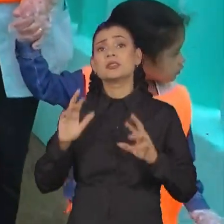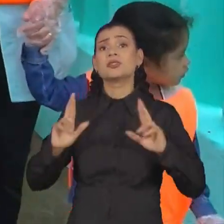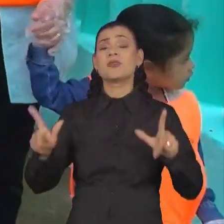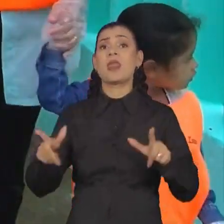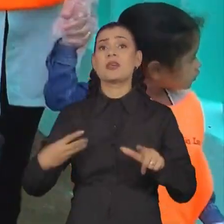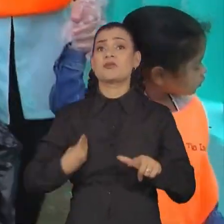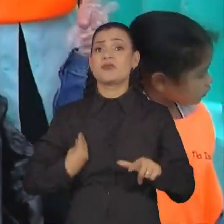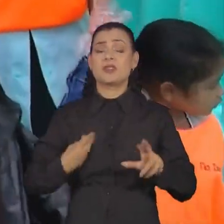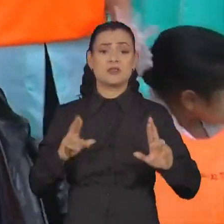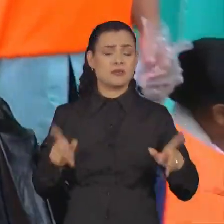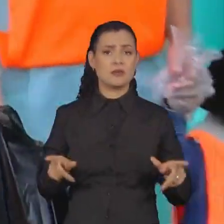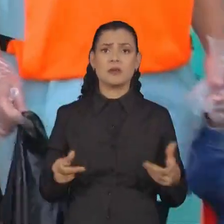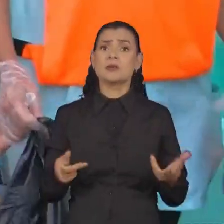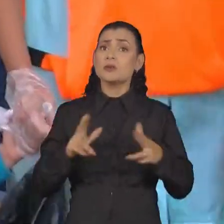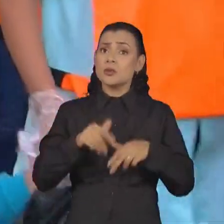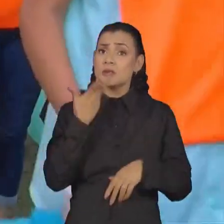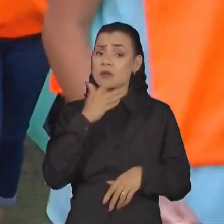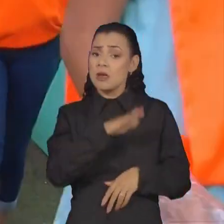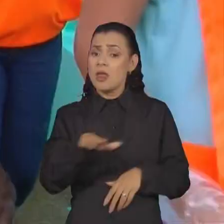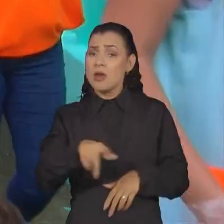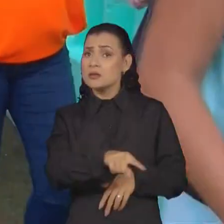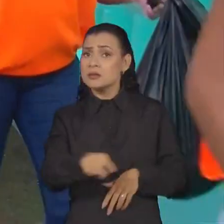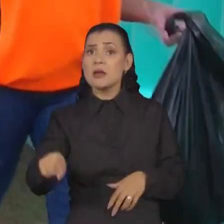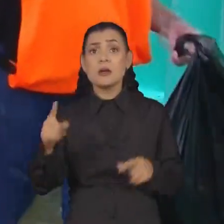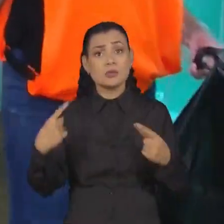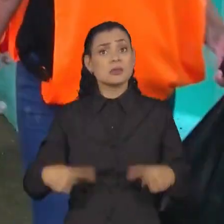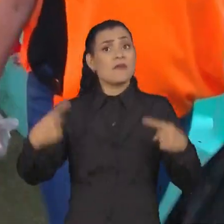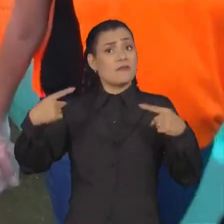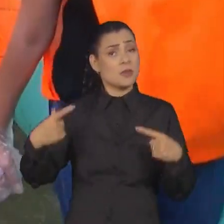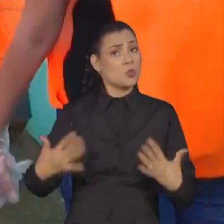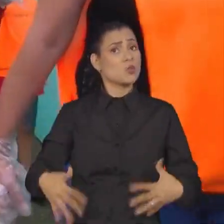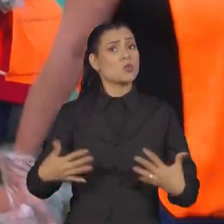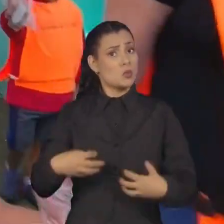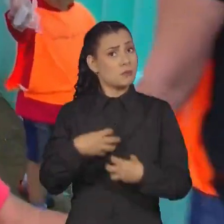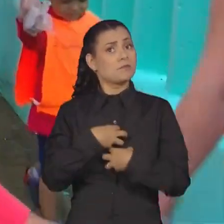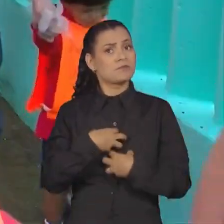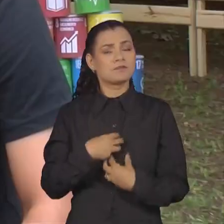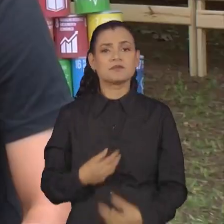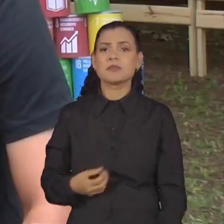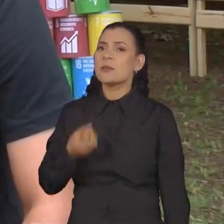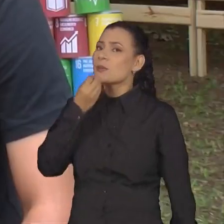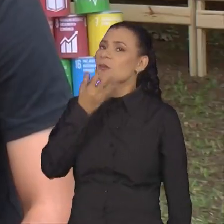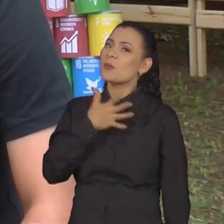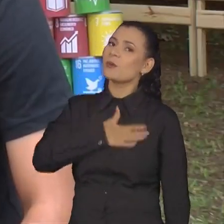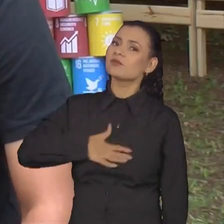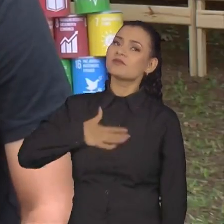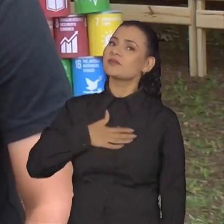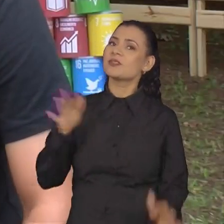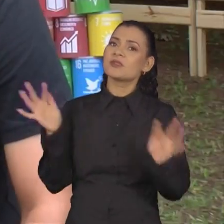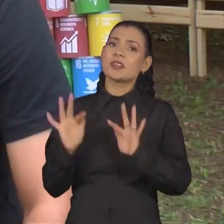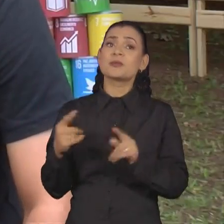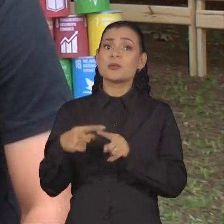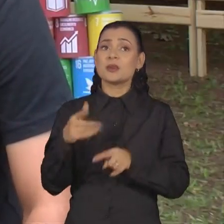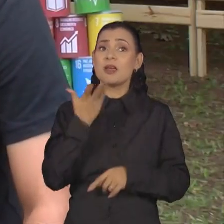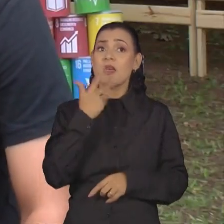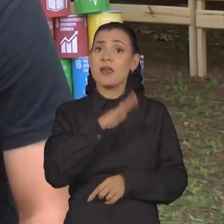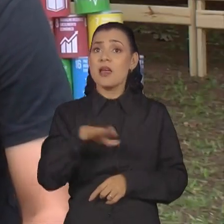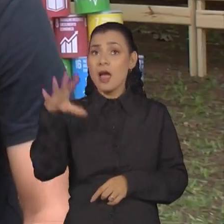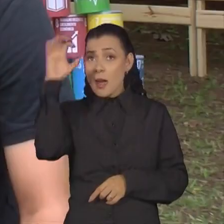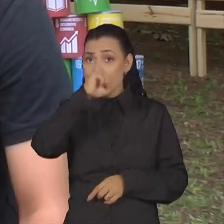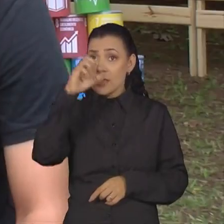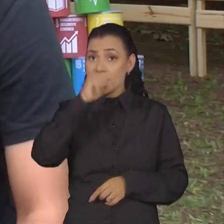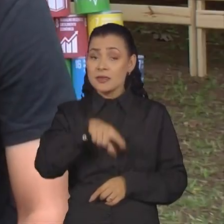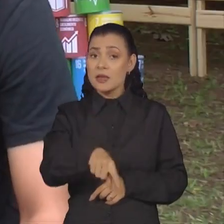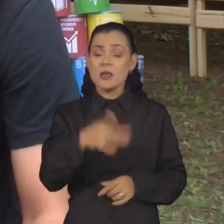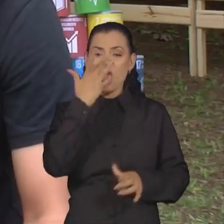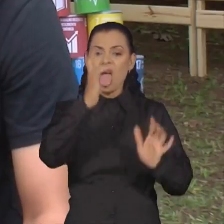mundos. E isso, para essa idade, é um desafio muito grande. Gratificante ver que ele está aprendendo desde cedo que é certo. Não está jogando